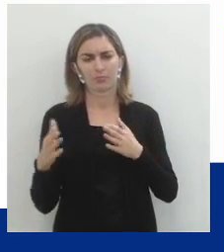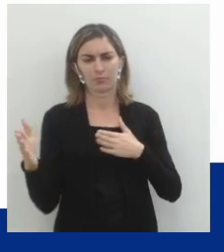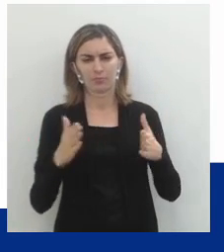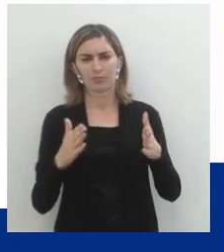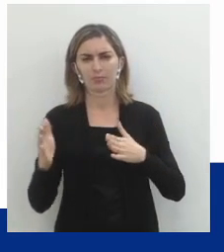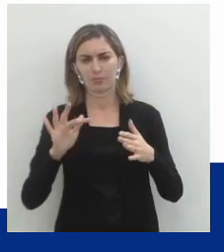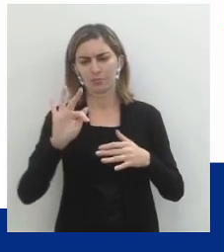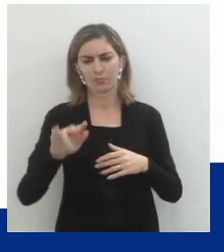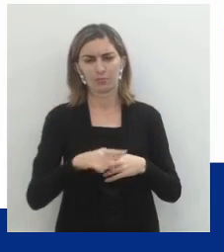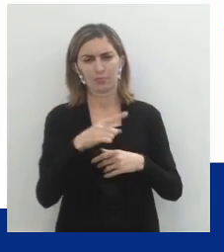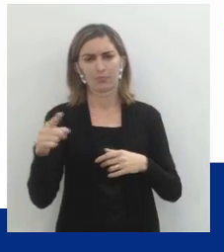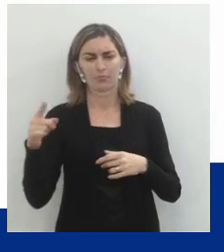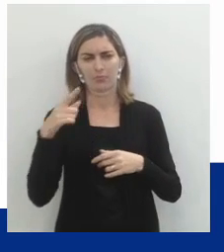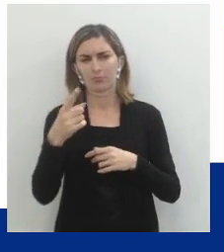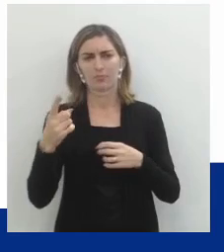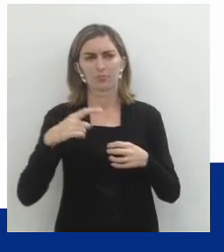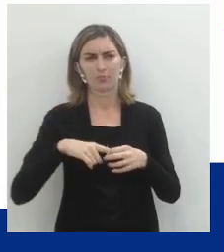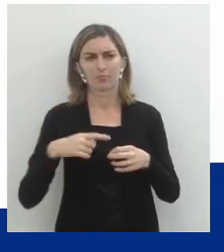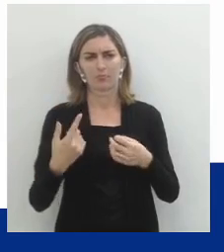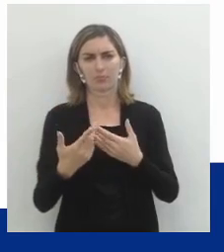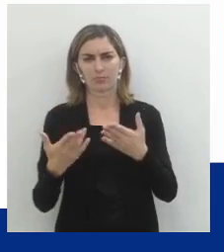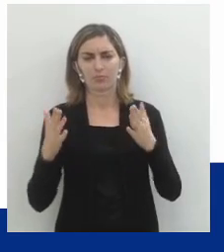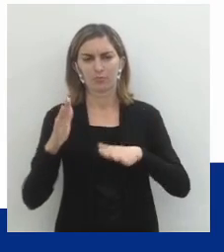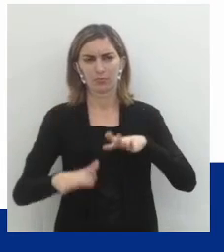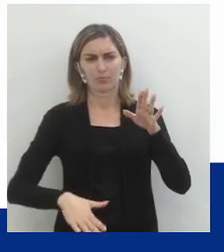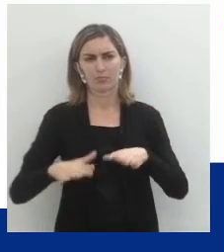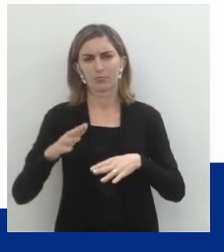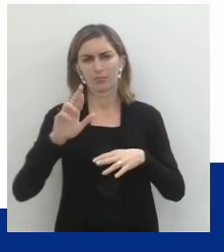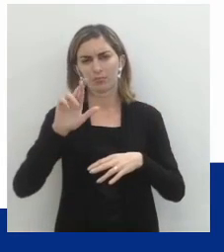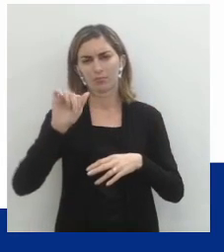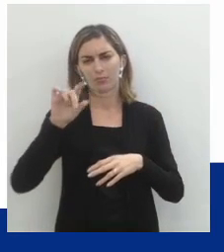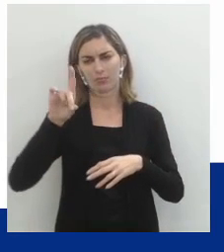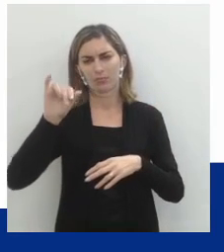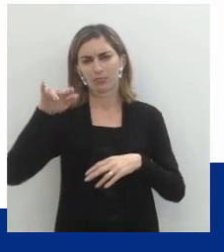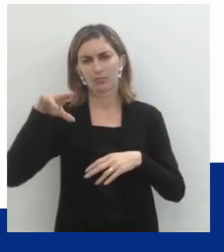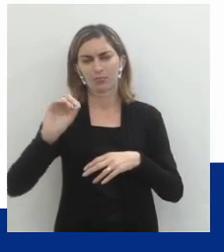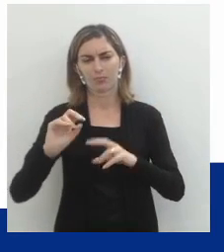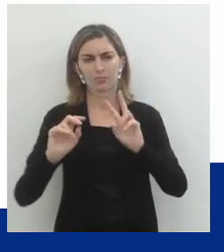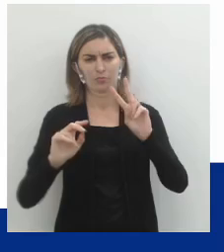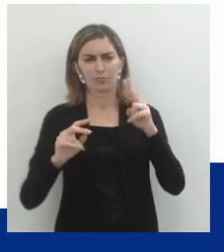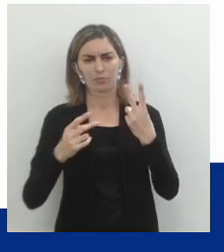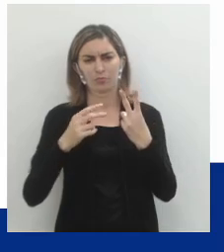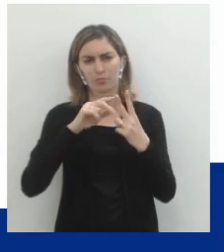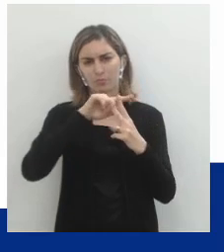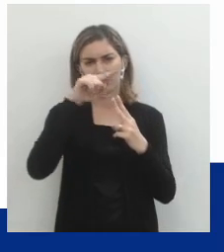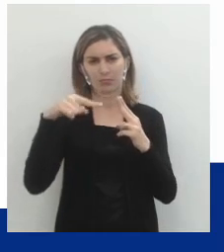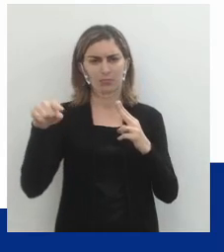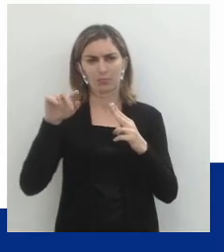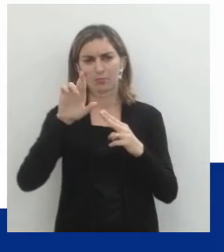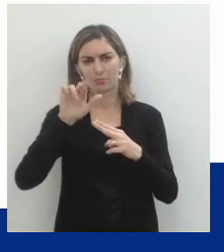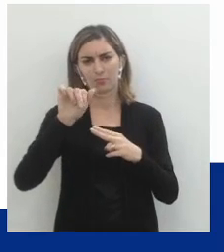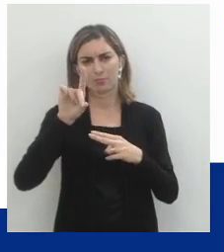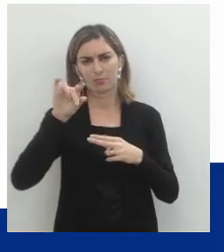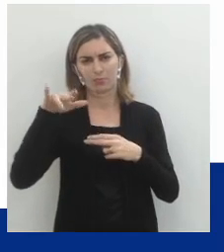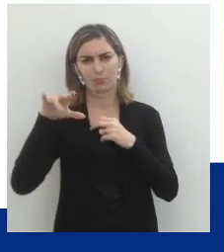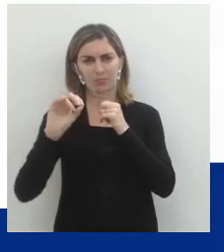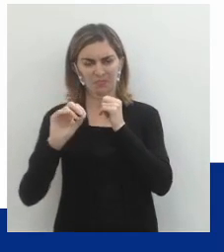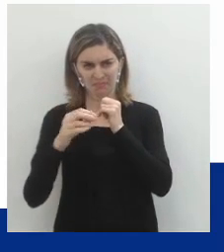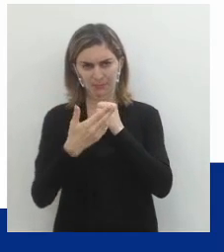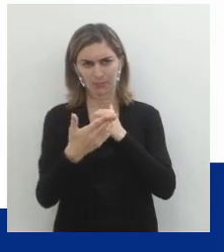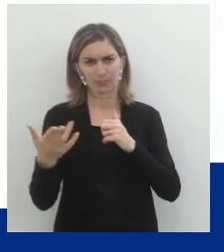período da função, ou você bota 360, ou geralmente em radiano, 2π radiano, beleza? Então, veja